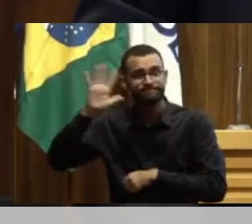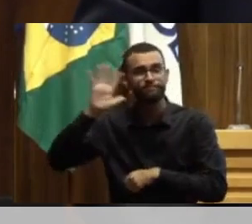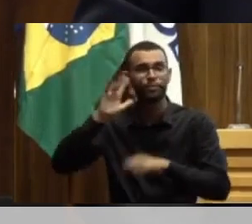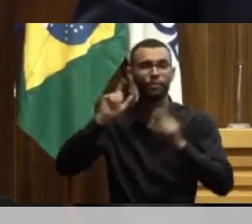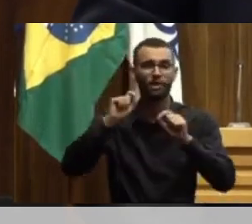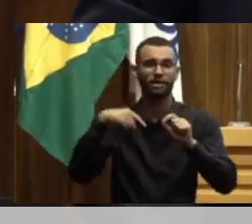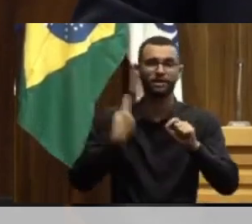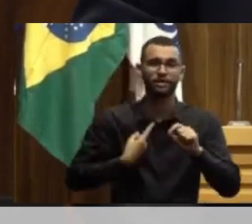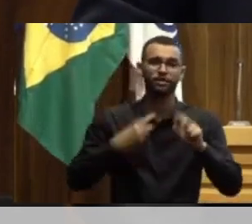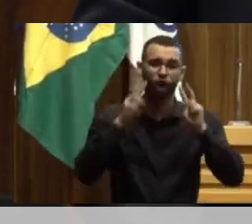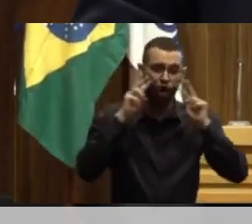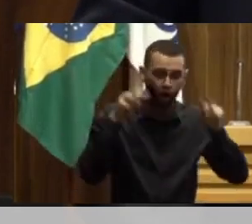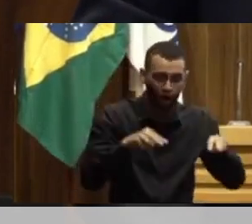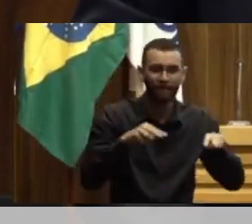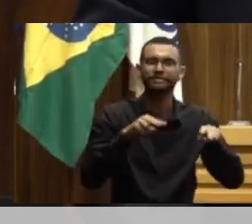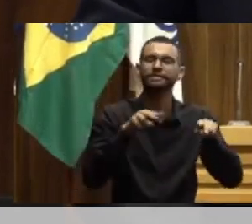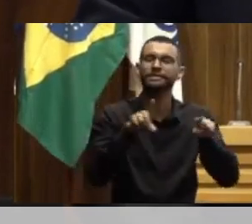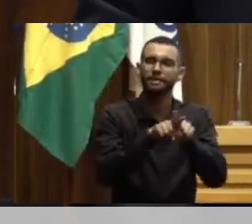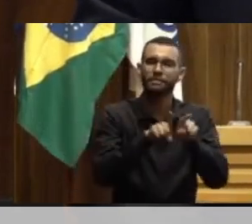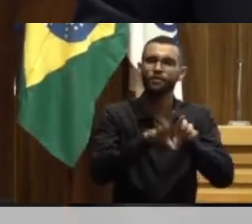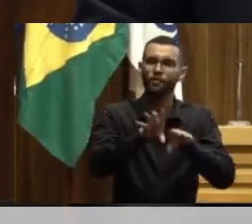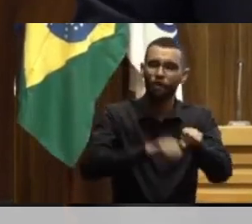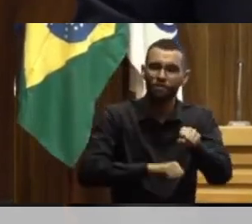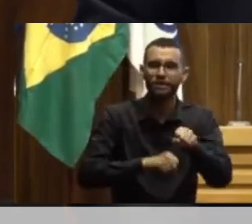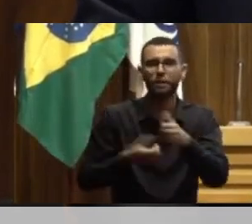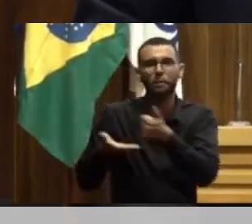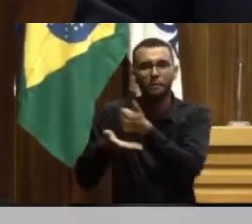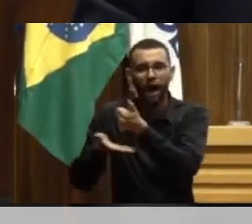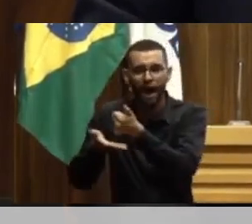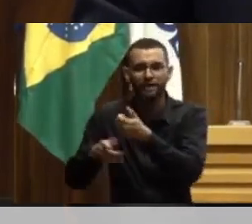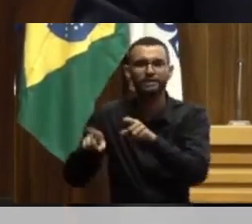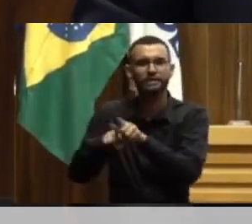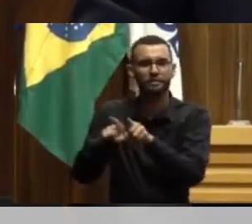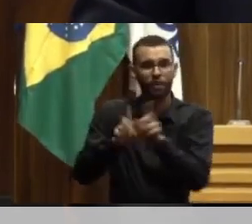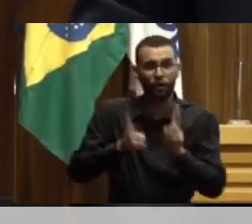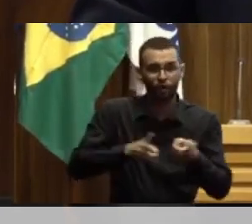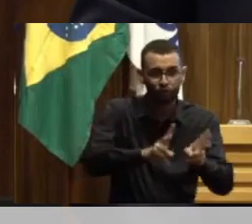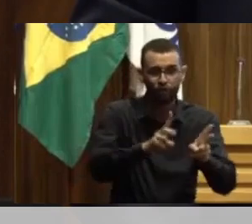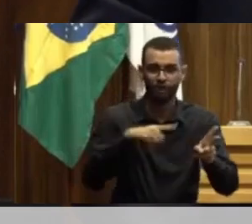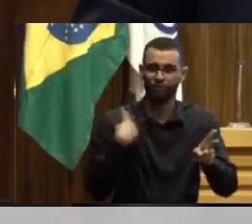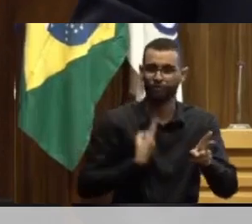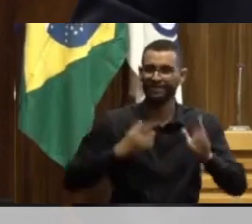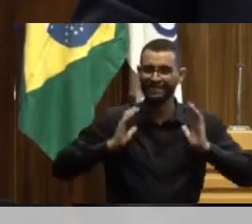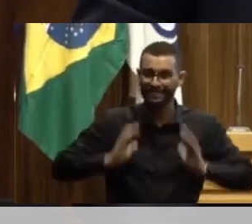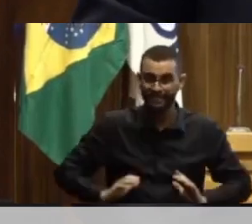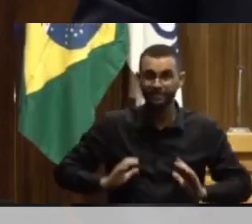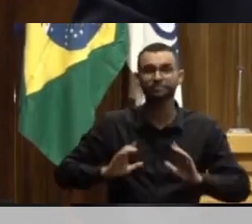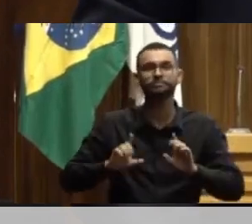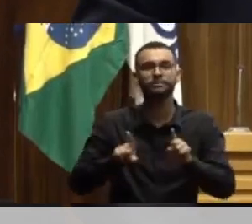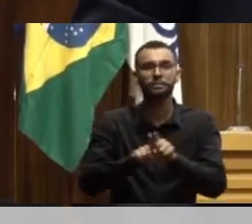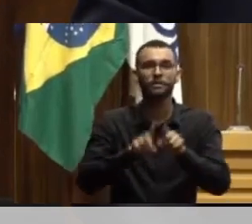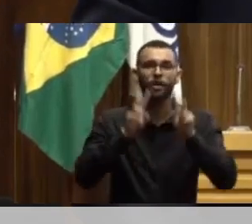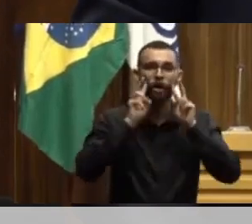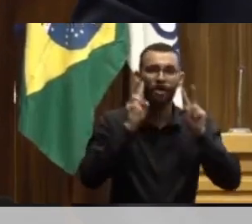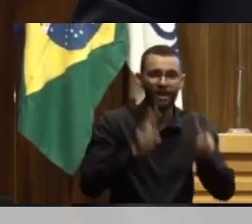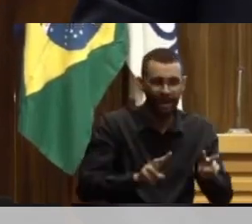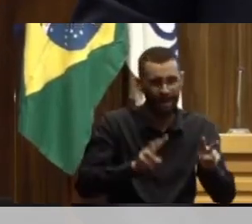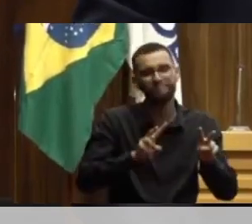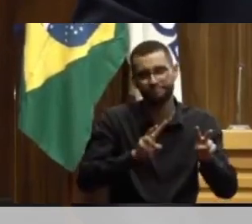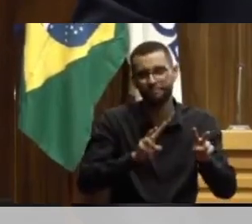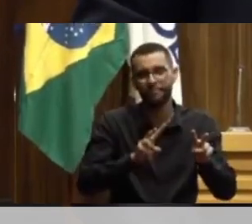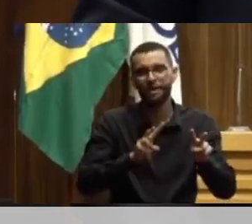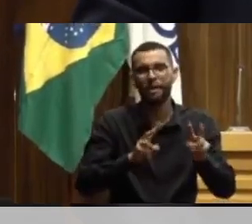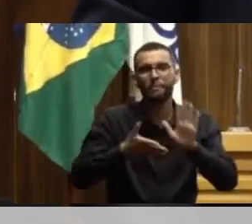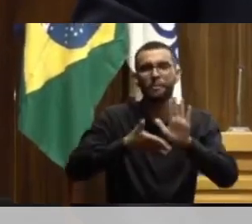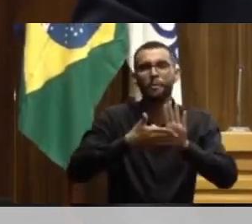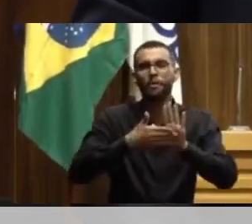claro, para a formação inicial e continuada dos nossos cidadãos, olharmos para uma pauta, Luquezzi, muito sensível, que é a